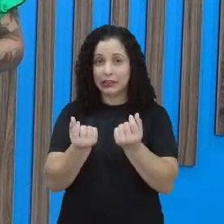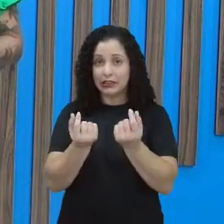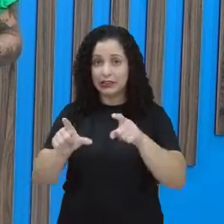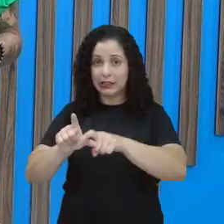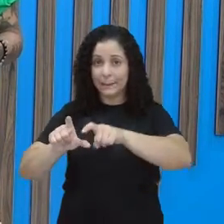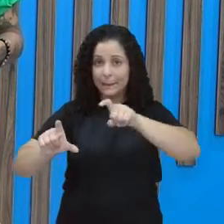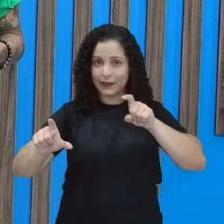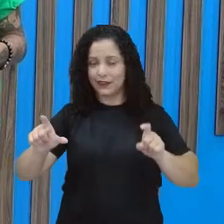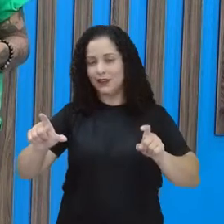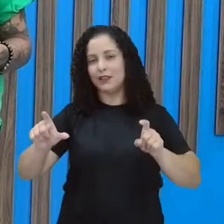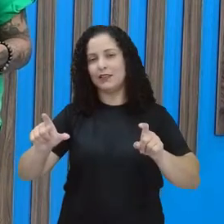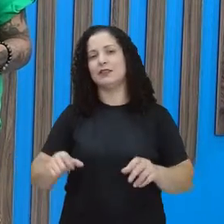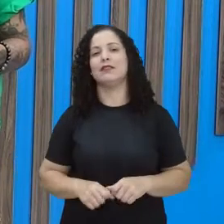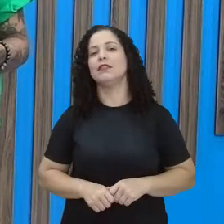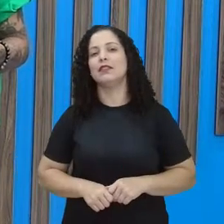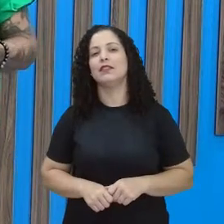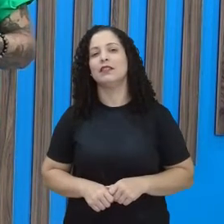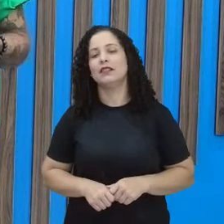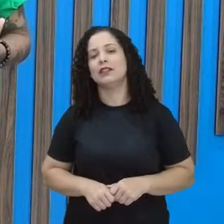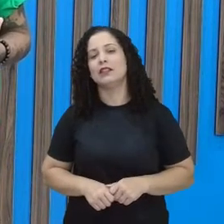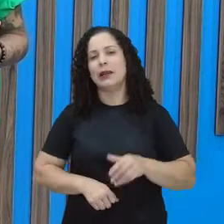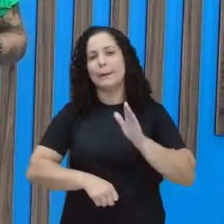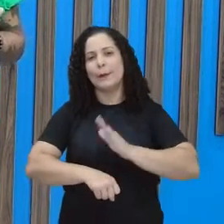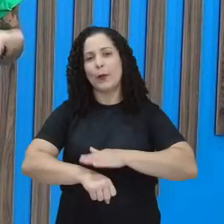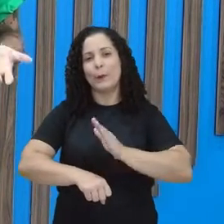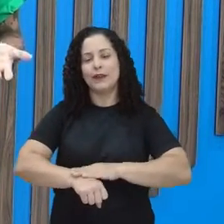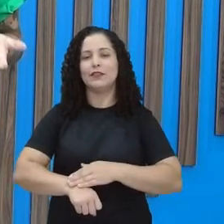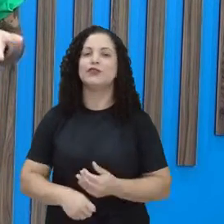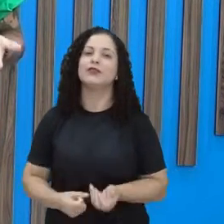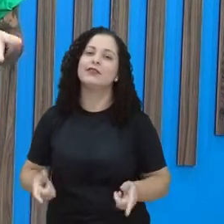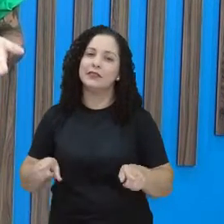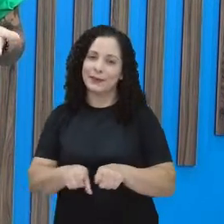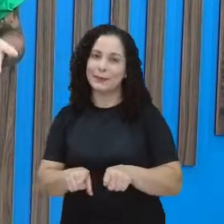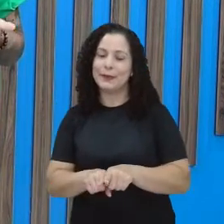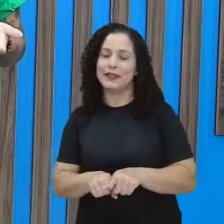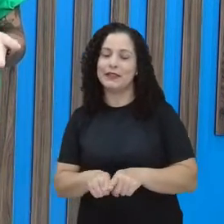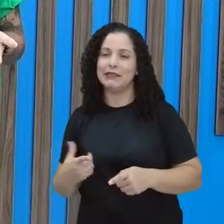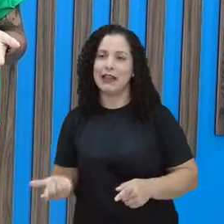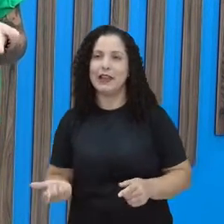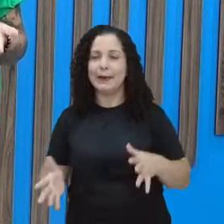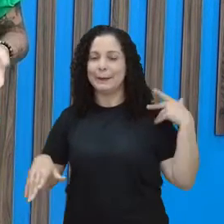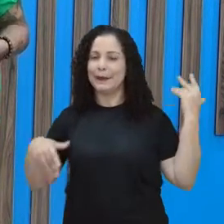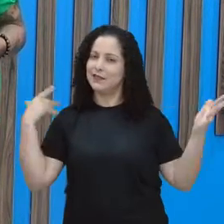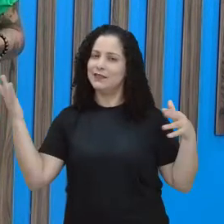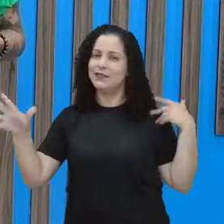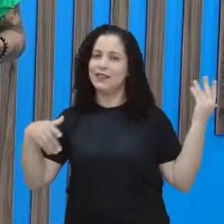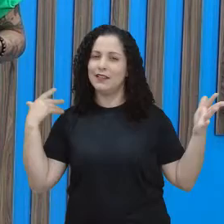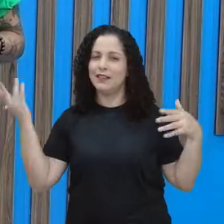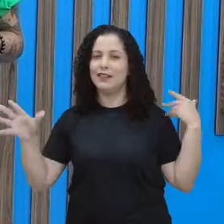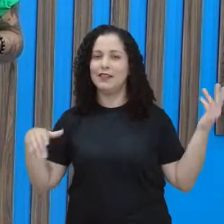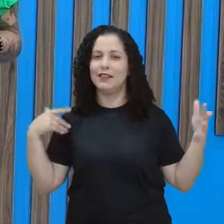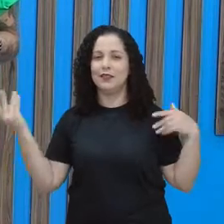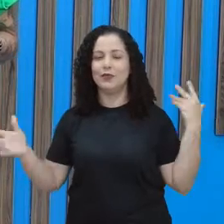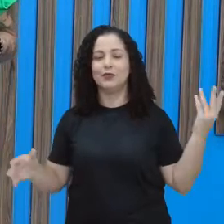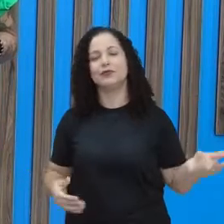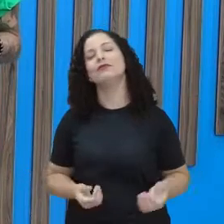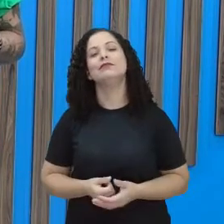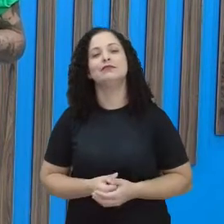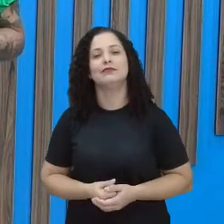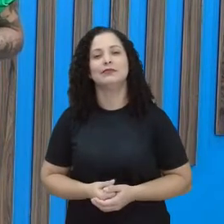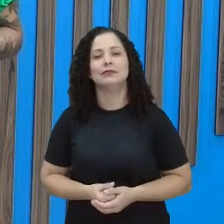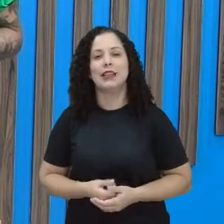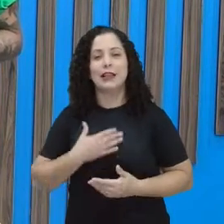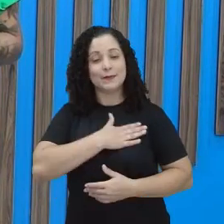financeira, com momentos também, gente, de lazer, tá? A vida não é só trabalho, mas a gente pensa também em lazer,